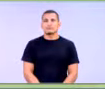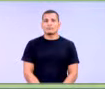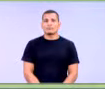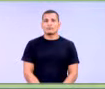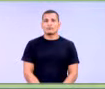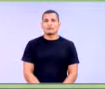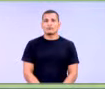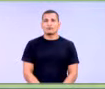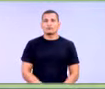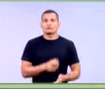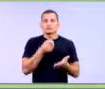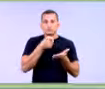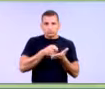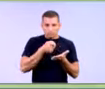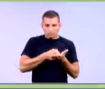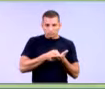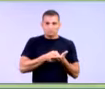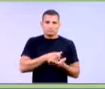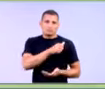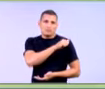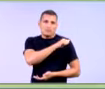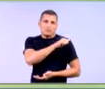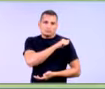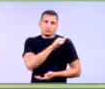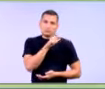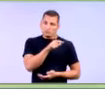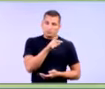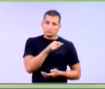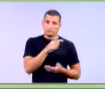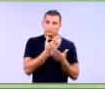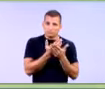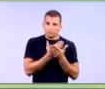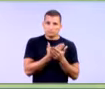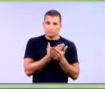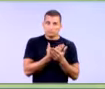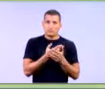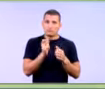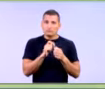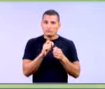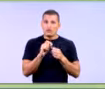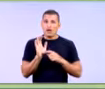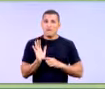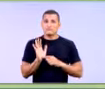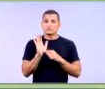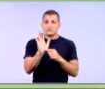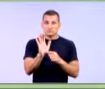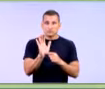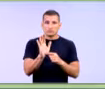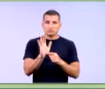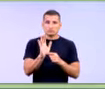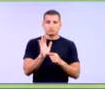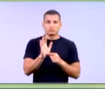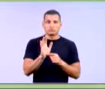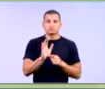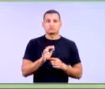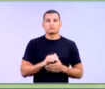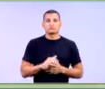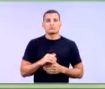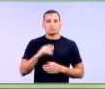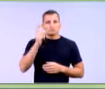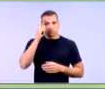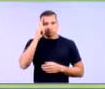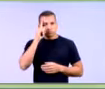Exigir que o aluno, né, que esse estudante, faça uma apresentação periódica dos relatórios das